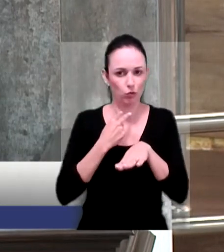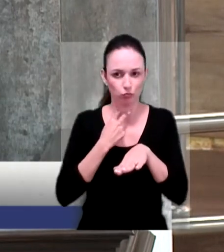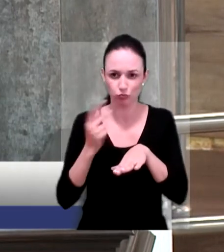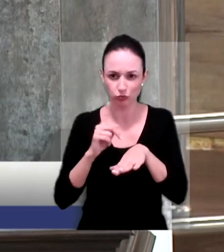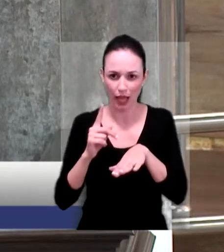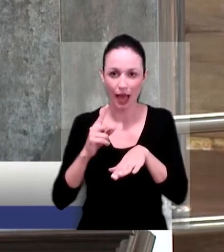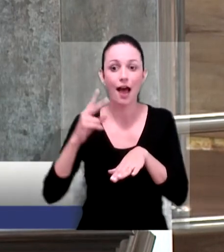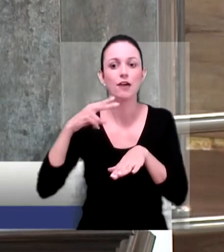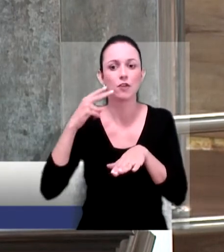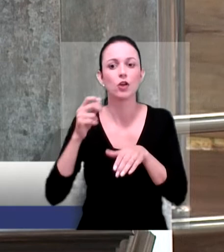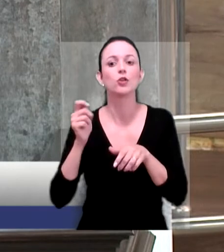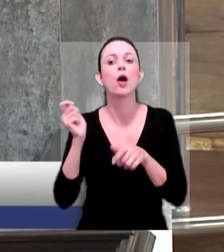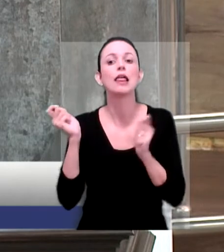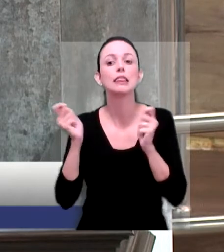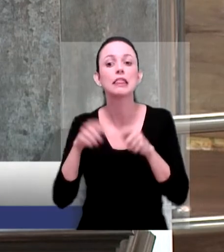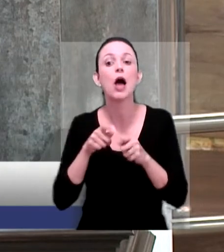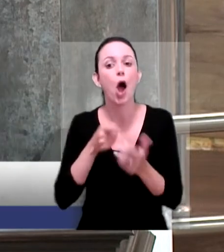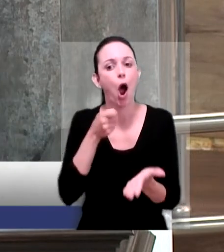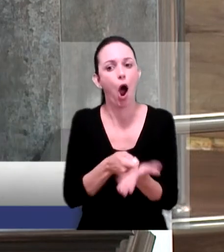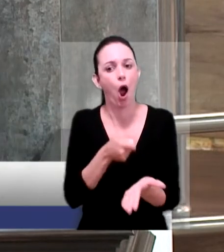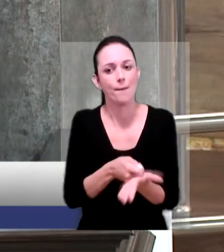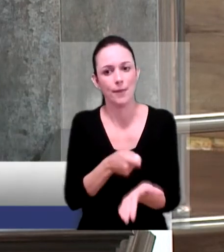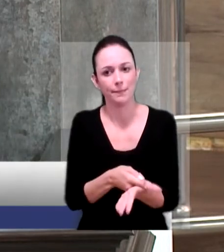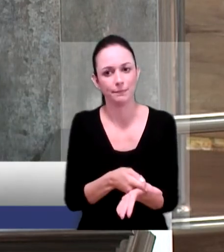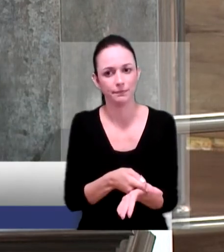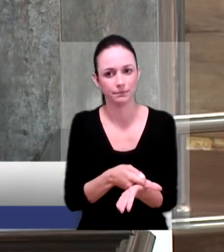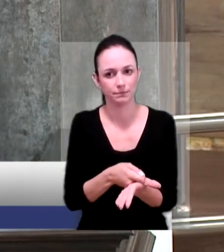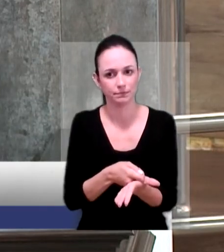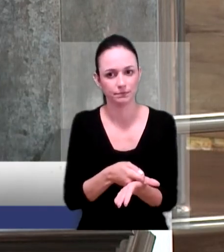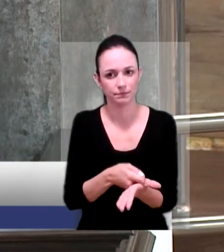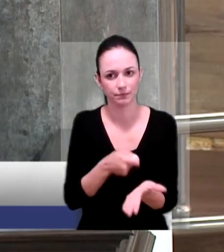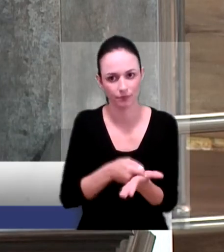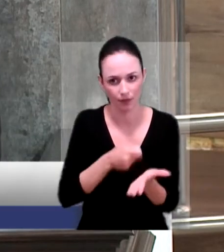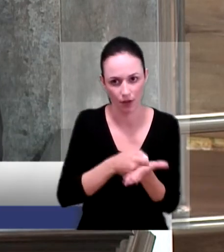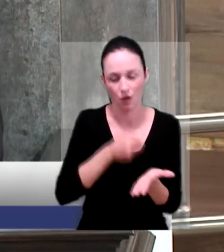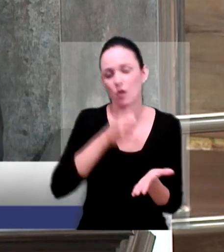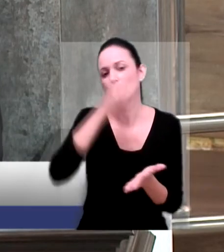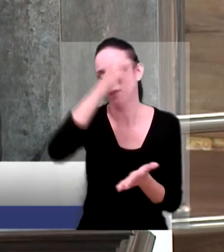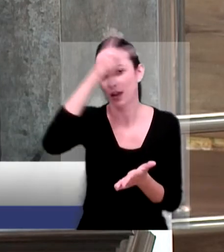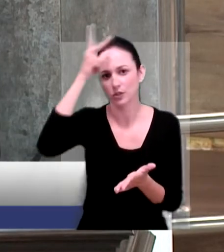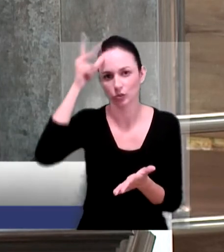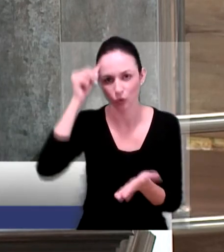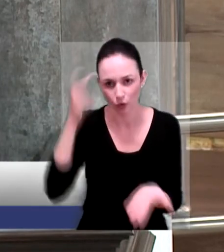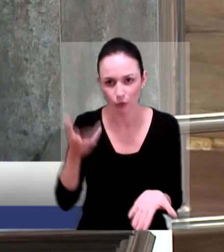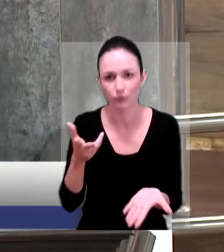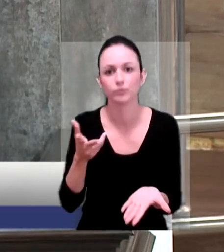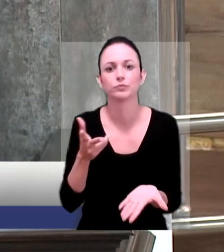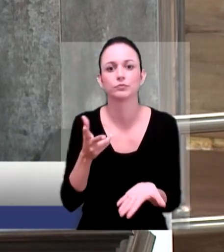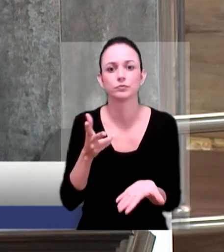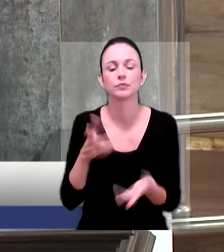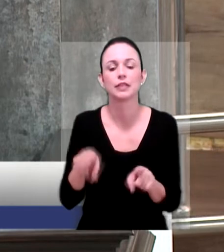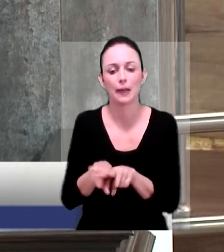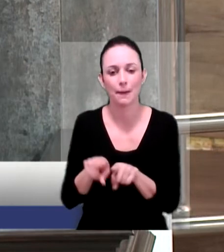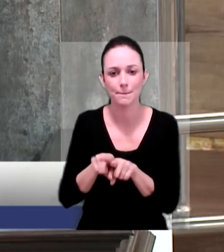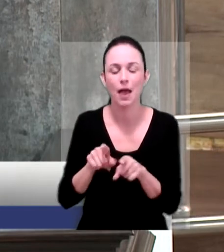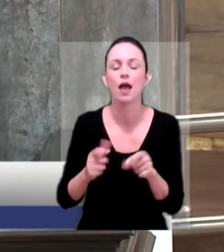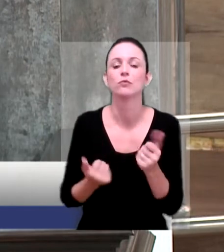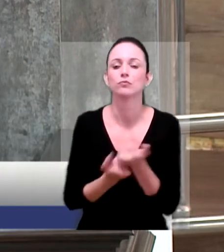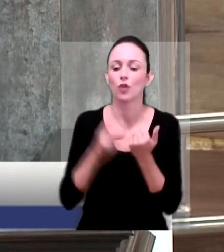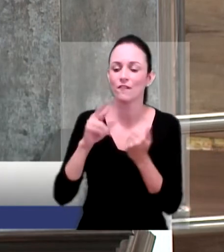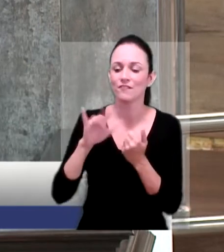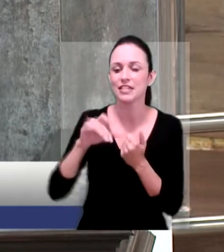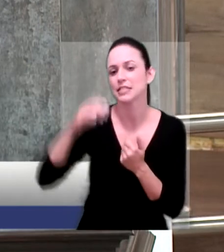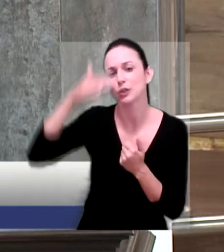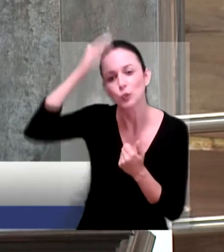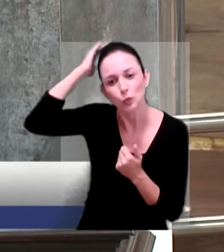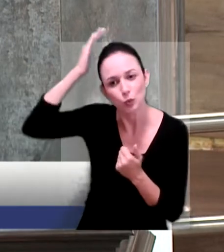prefeito, vou cobrar o seu vereador, o hoje vice-prefeito, seu Tucubauabe, não só para a porta do